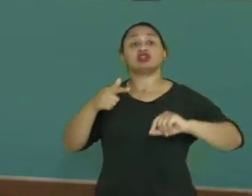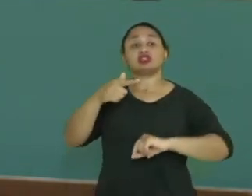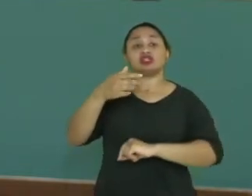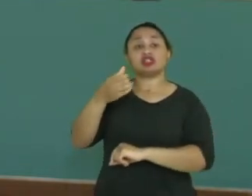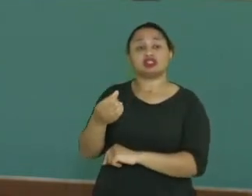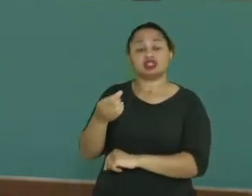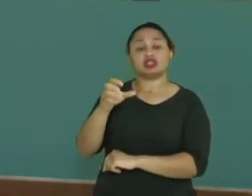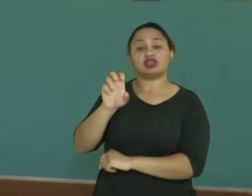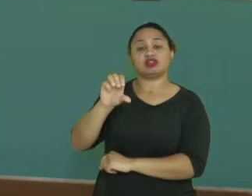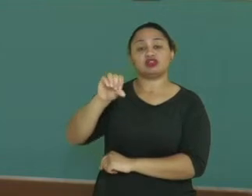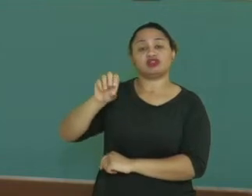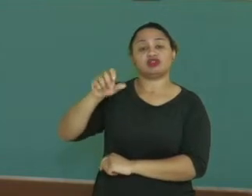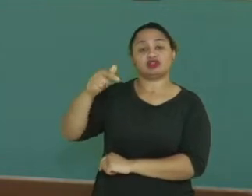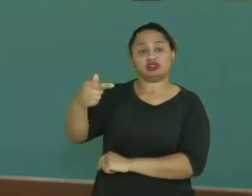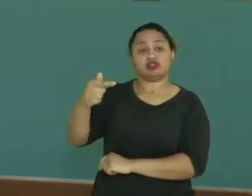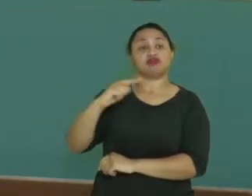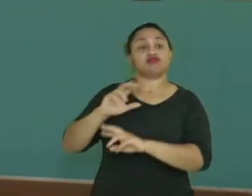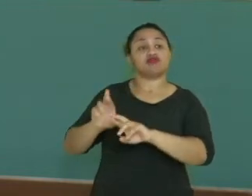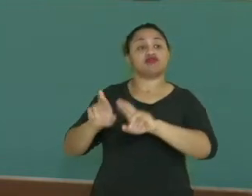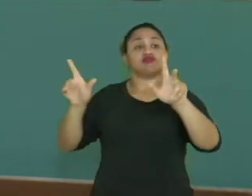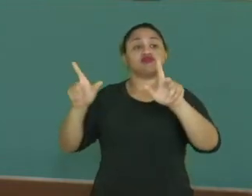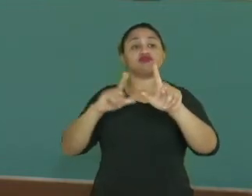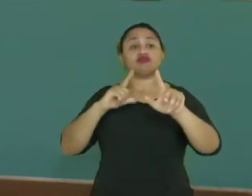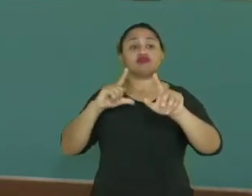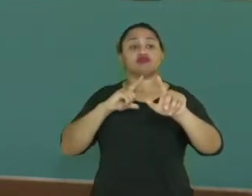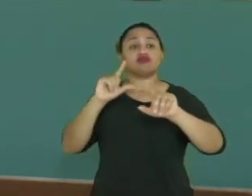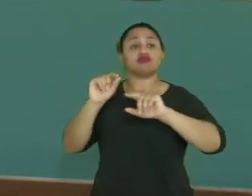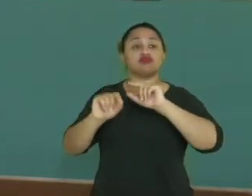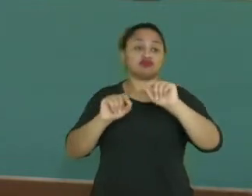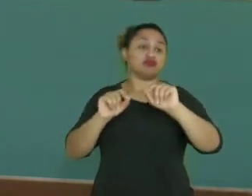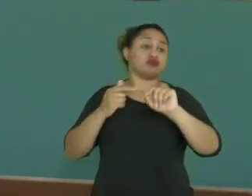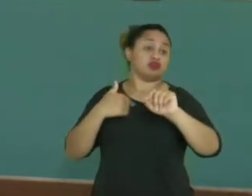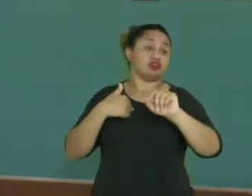76.597. Então, essa diferença, né, é de